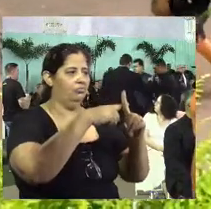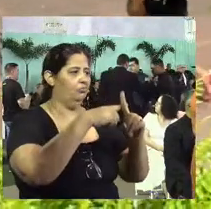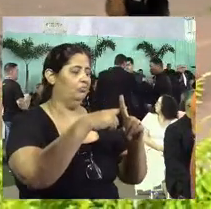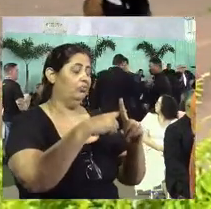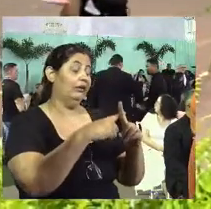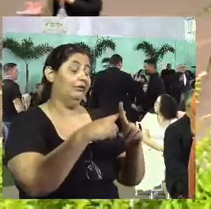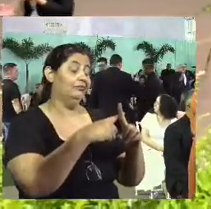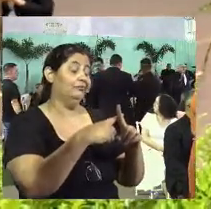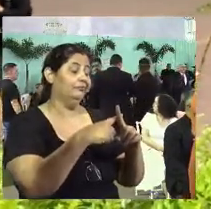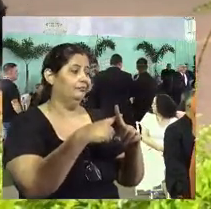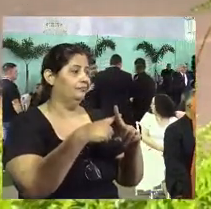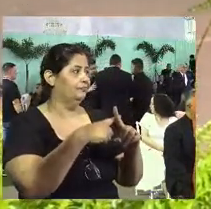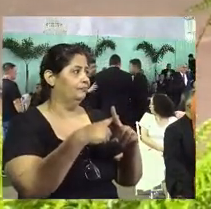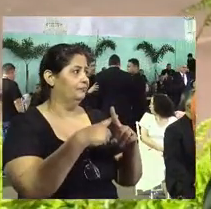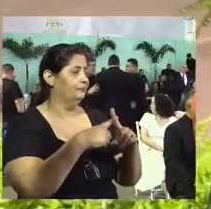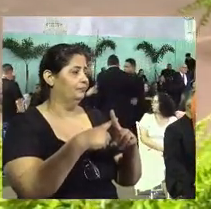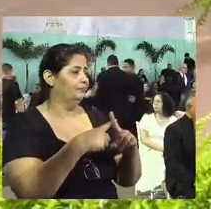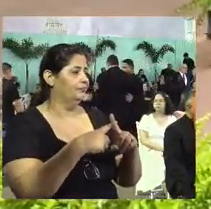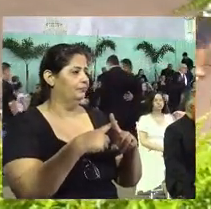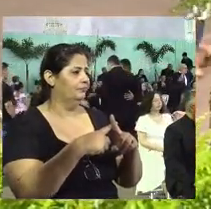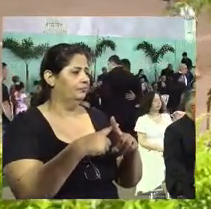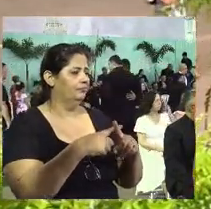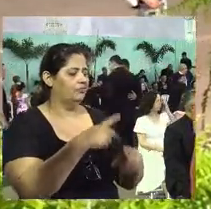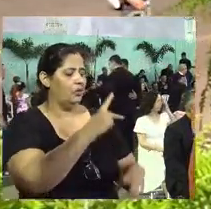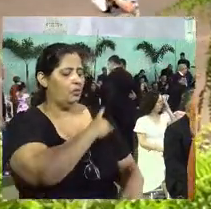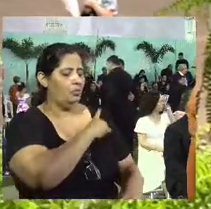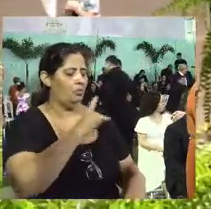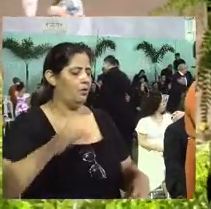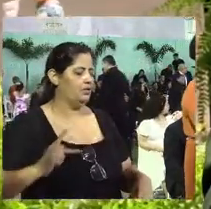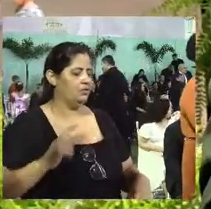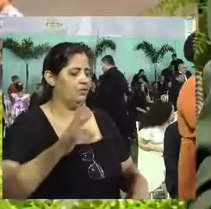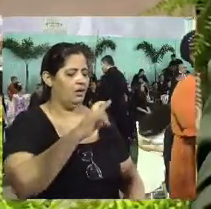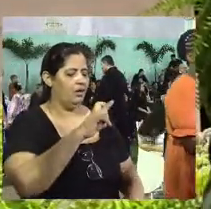com isso O Senhor é bom e esse é o propósito